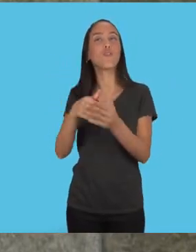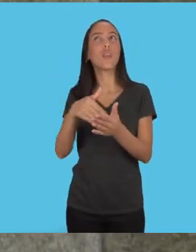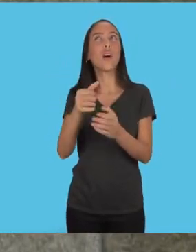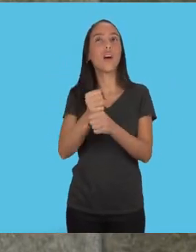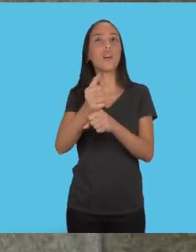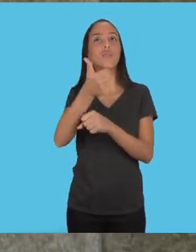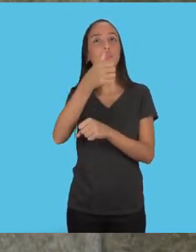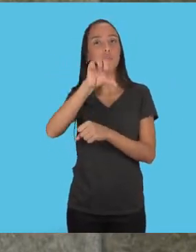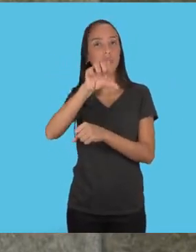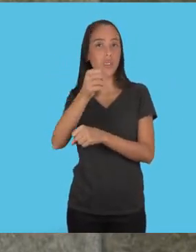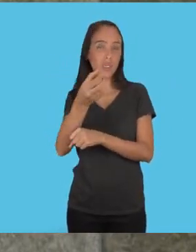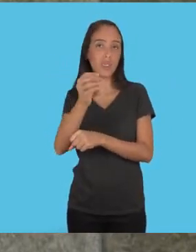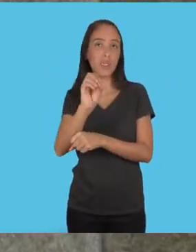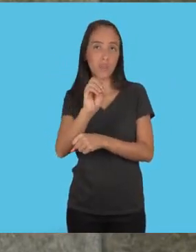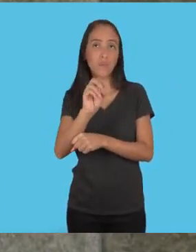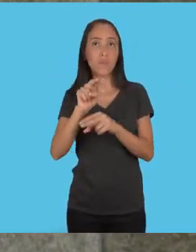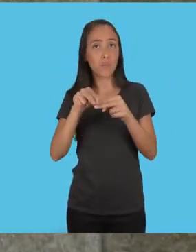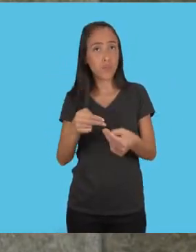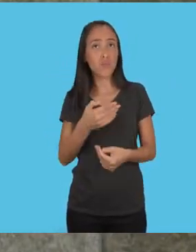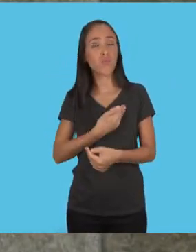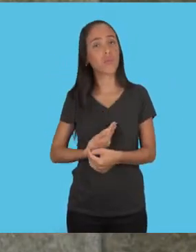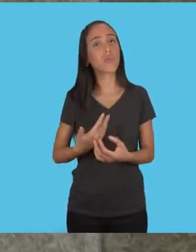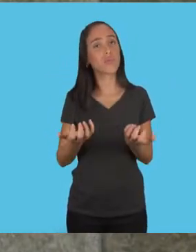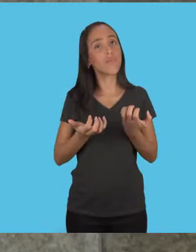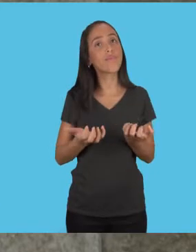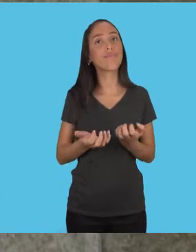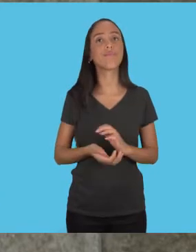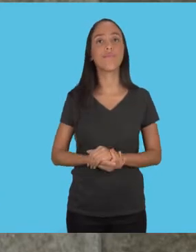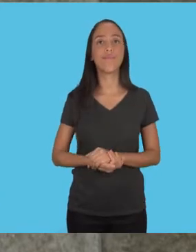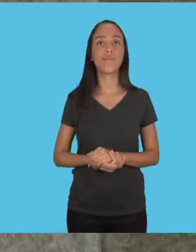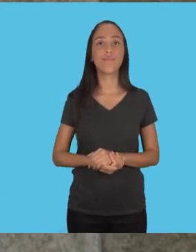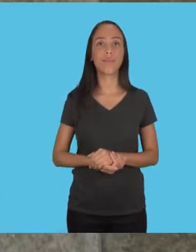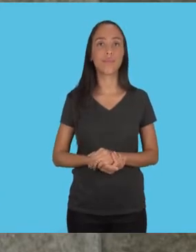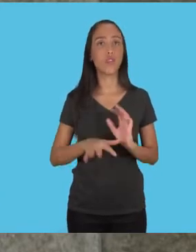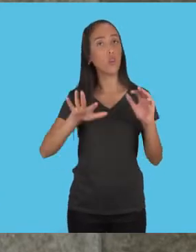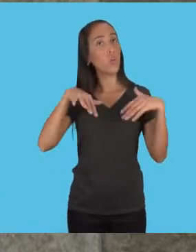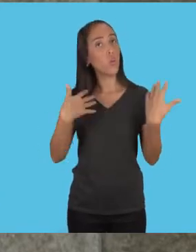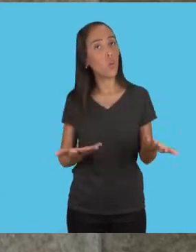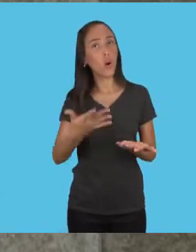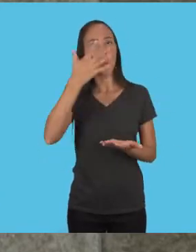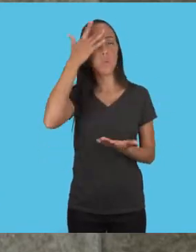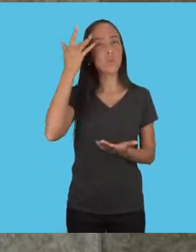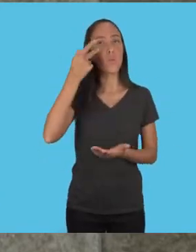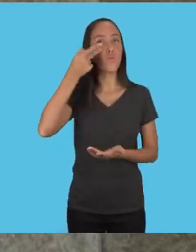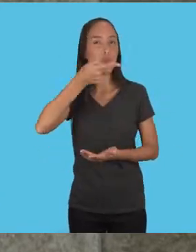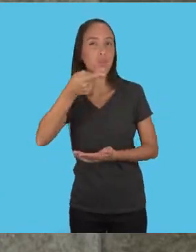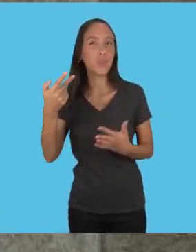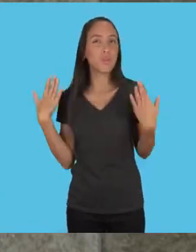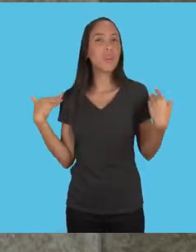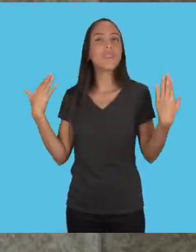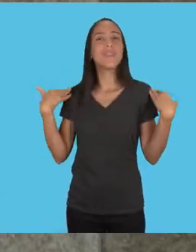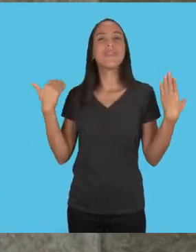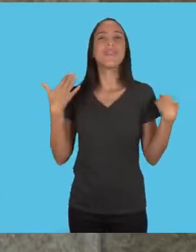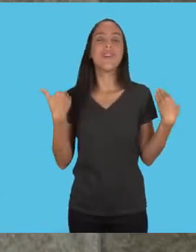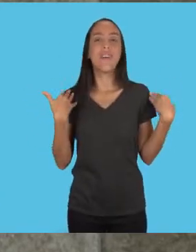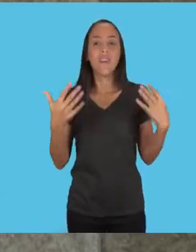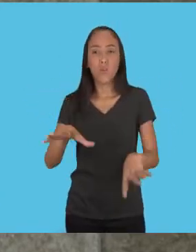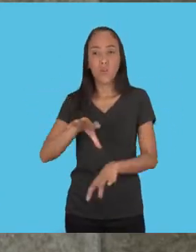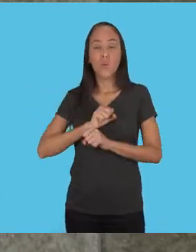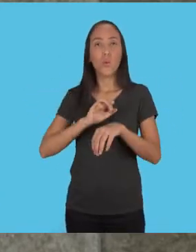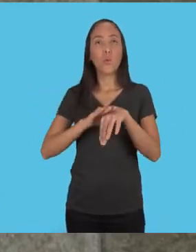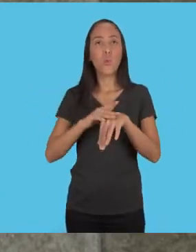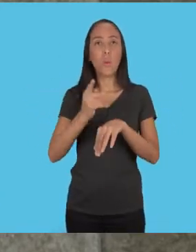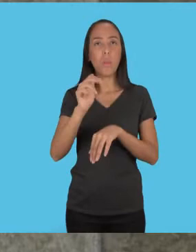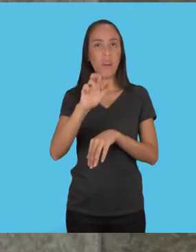60s. So, and when your tourists get ill of a parasitic disease,